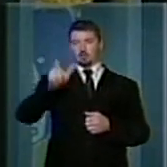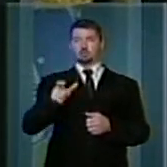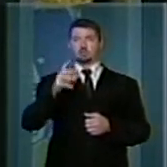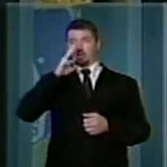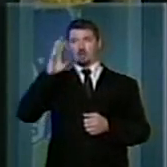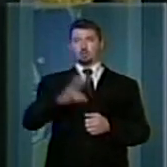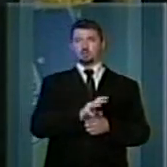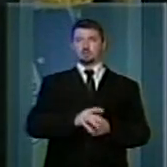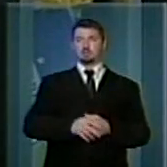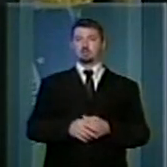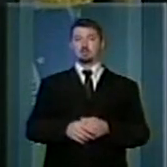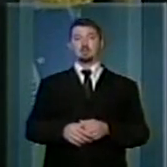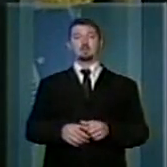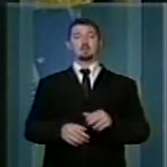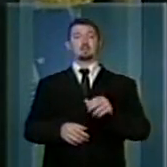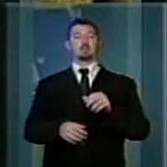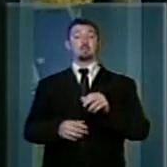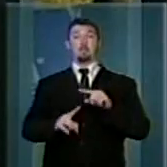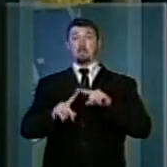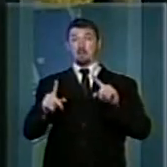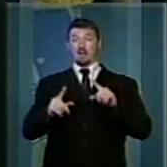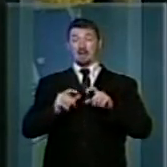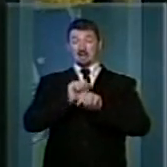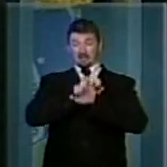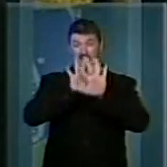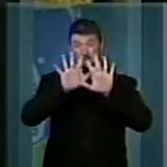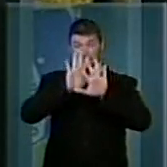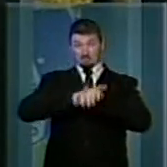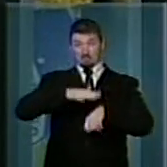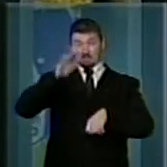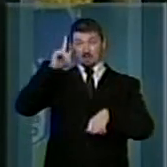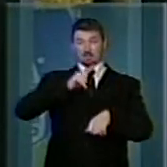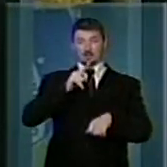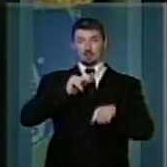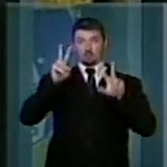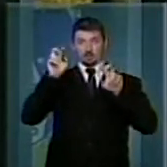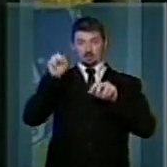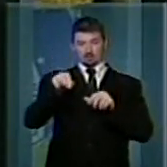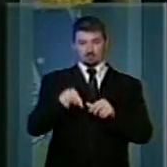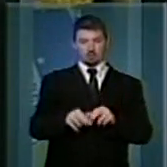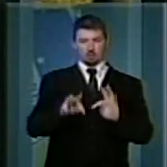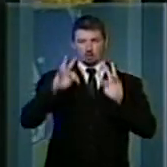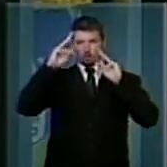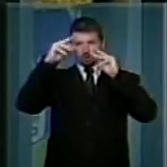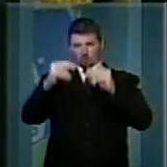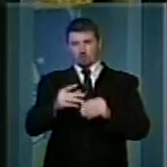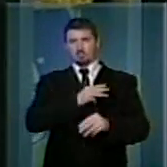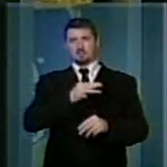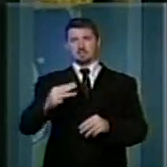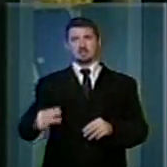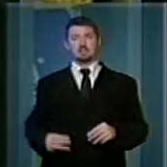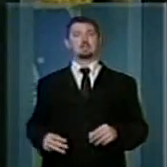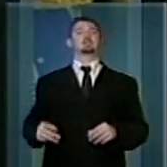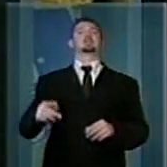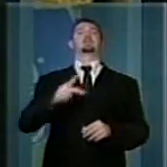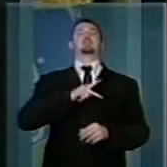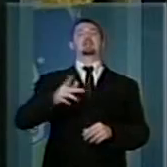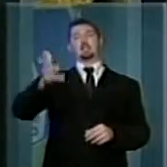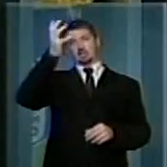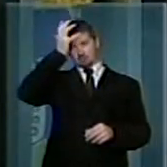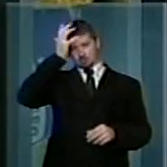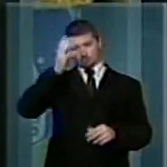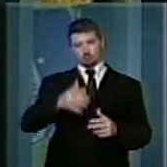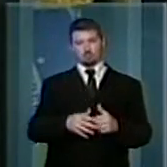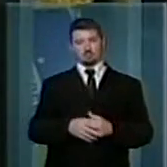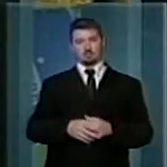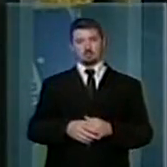a pessoa acusada, mas a máxima transparência nesse tema. todos os ministros do governo da presidenta Dilma, que